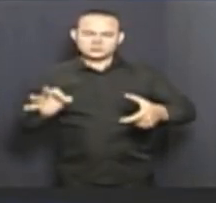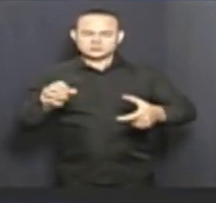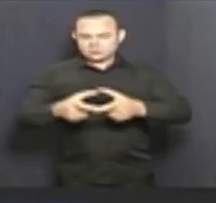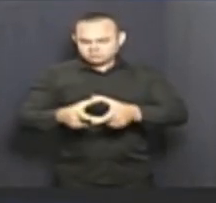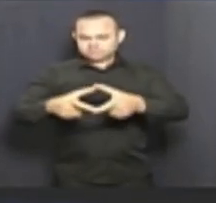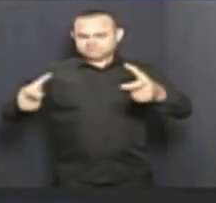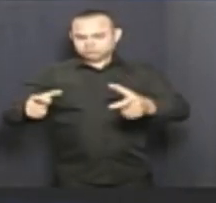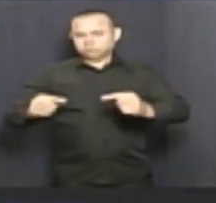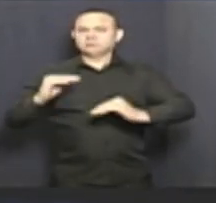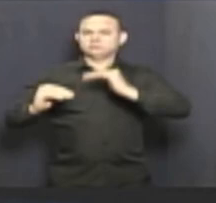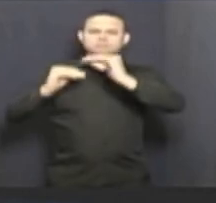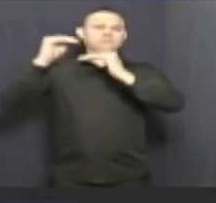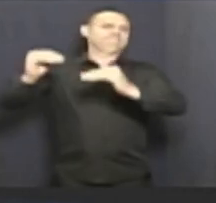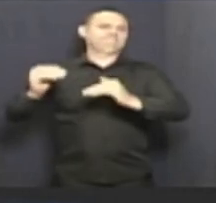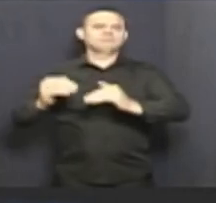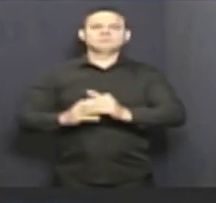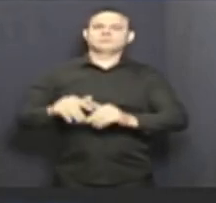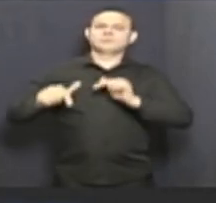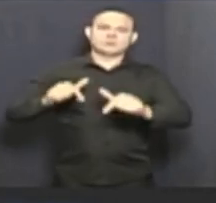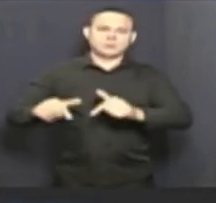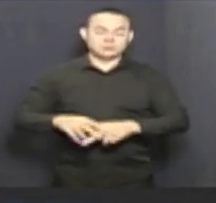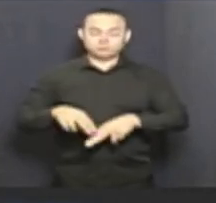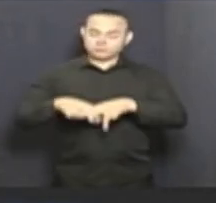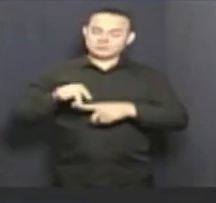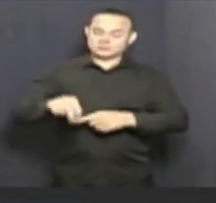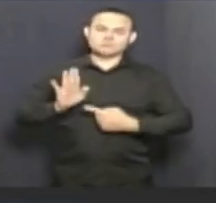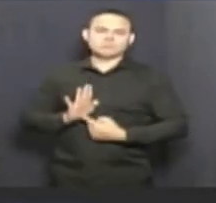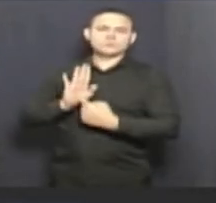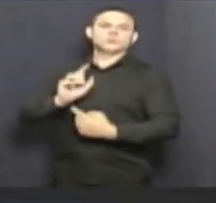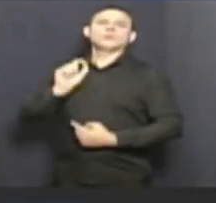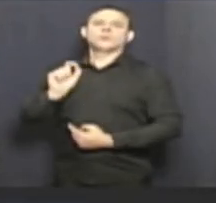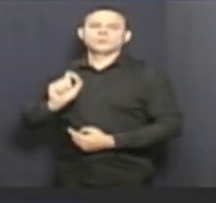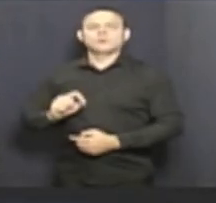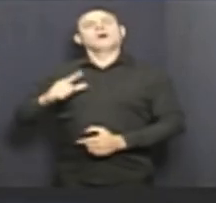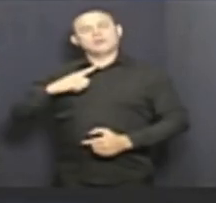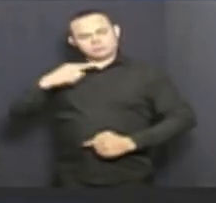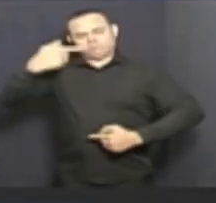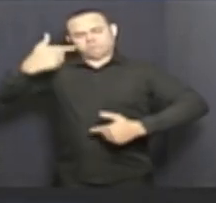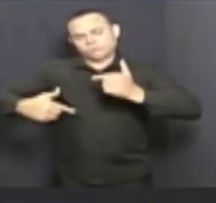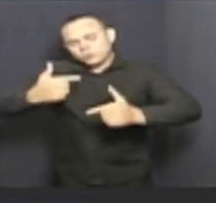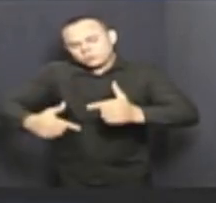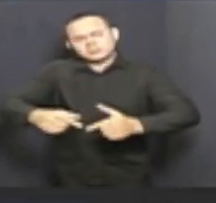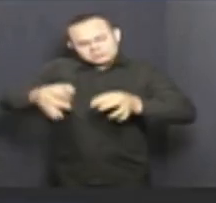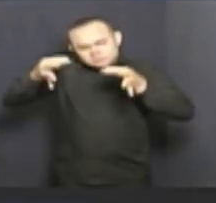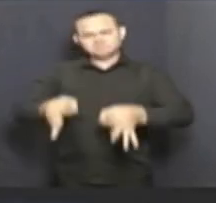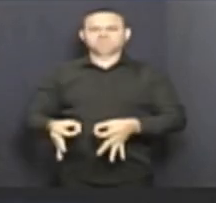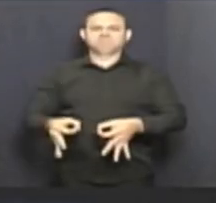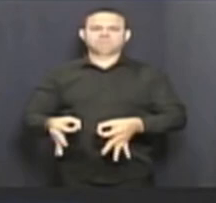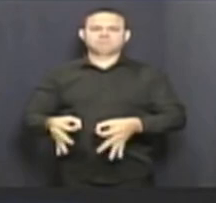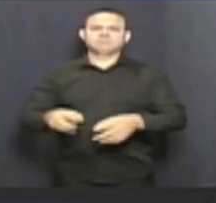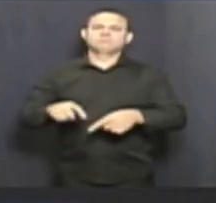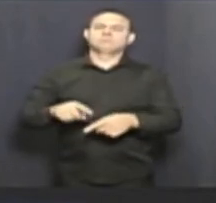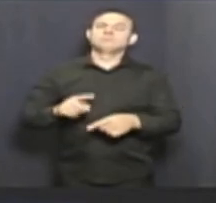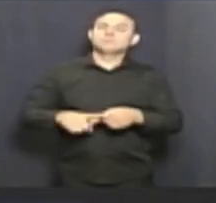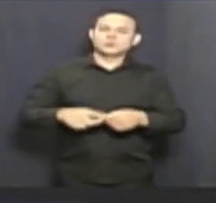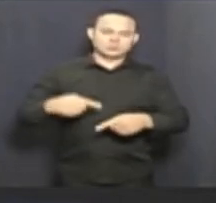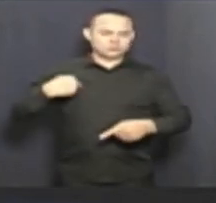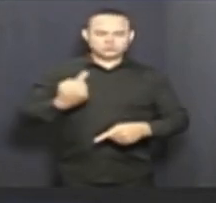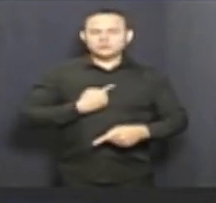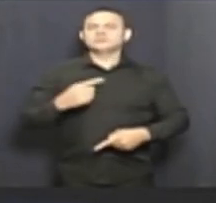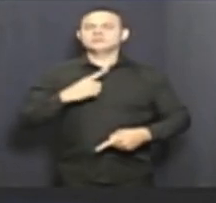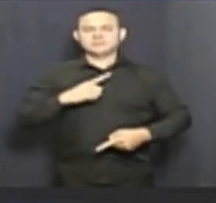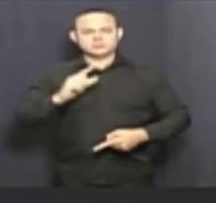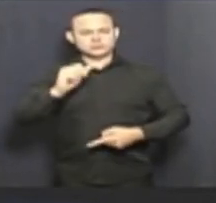geração positiva de emprego isso mostra que é uma política que tem dado certo nós recebemos o maior quantitativo